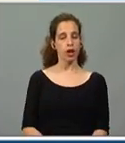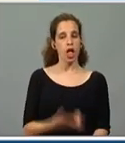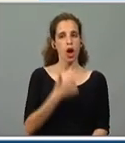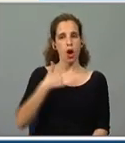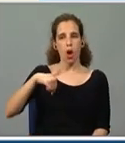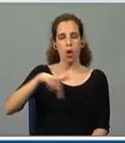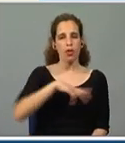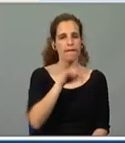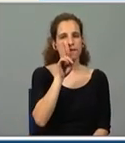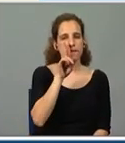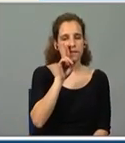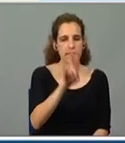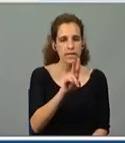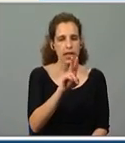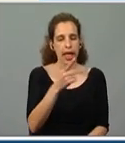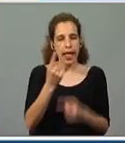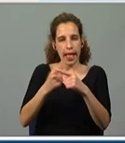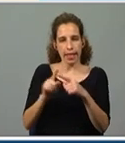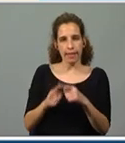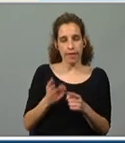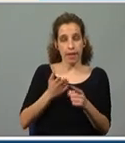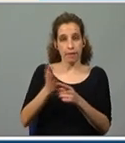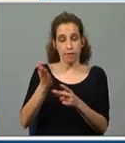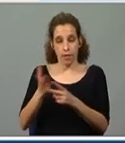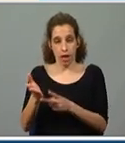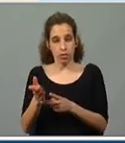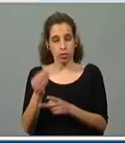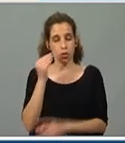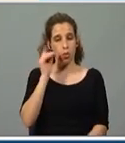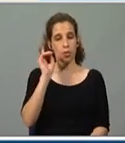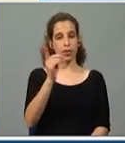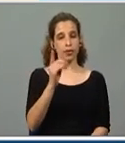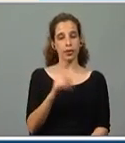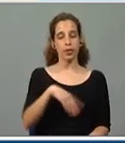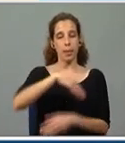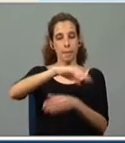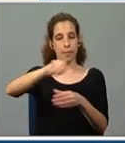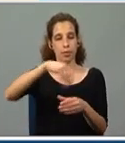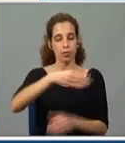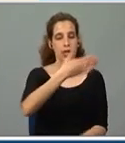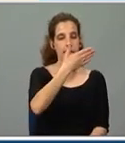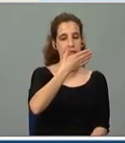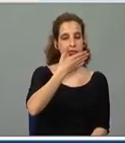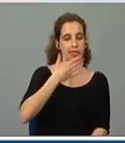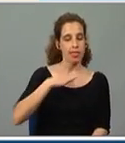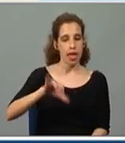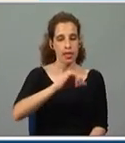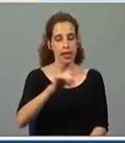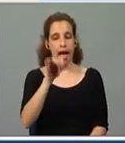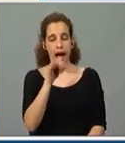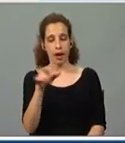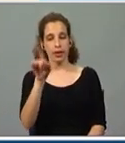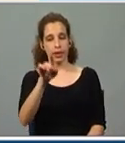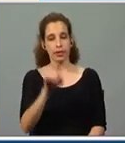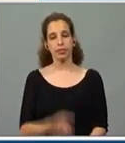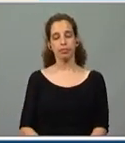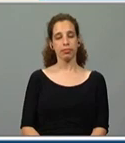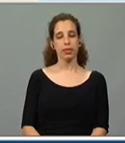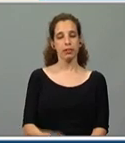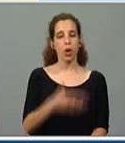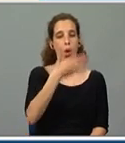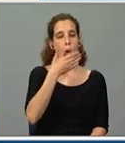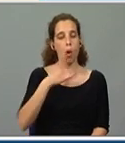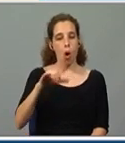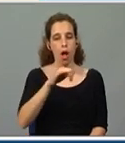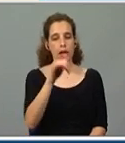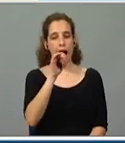nós visualizamos as diferentes fases, como é o caso aqui da mistura do azeite com a água ou aqui a mistura do óleo